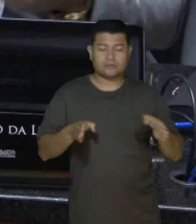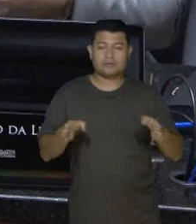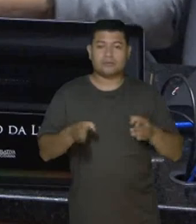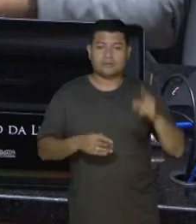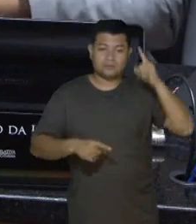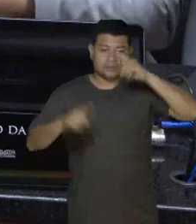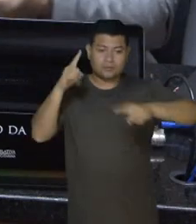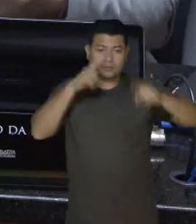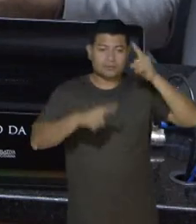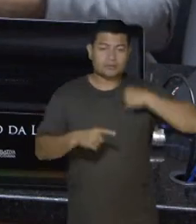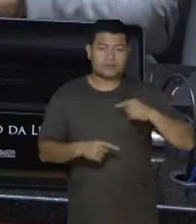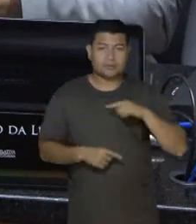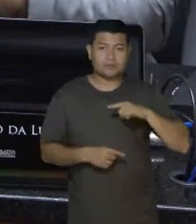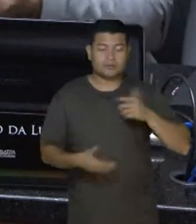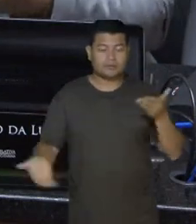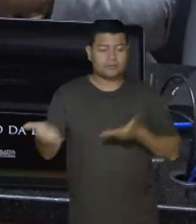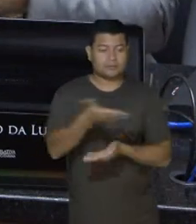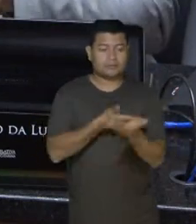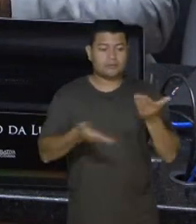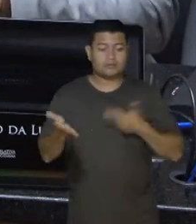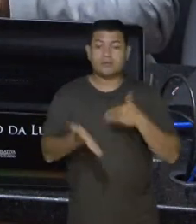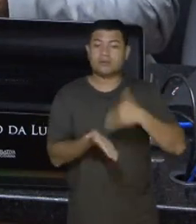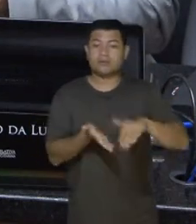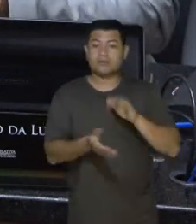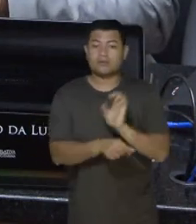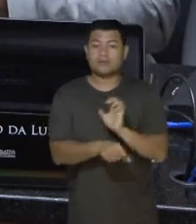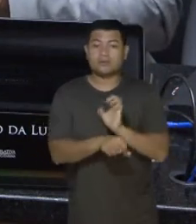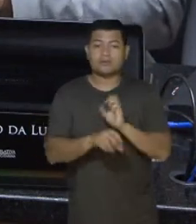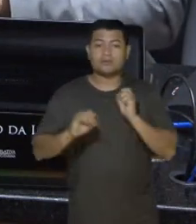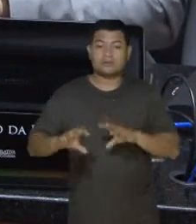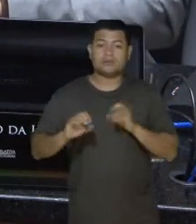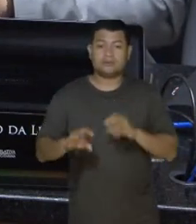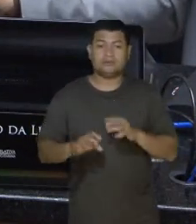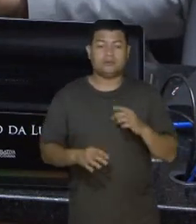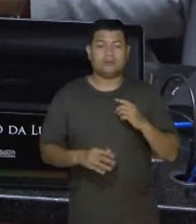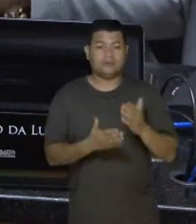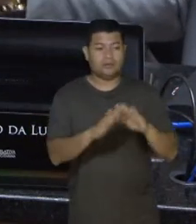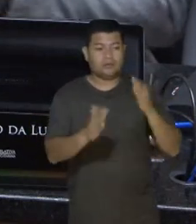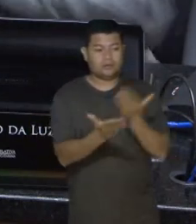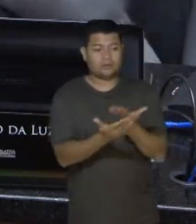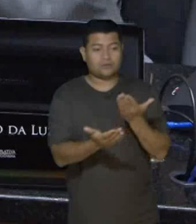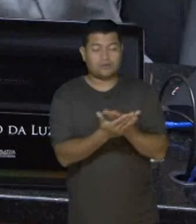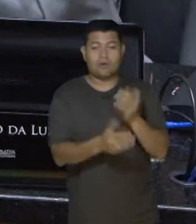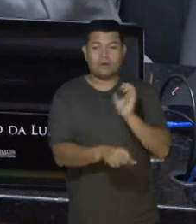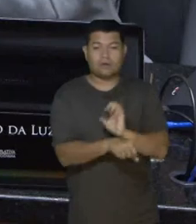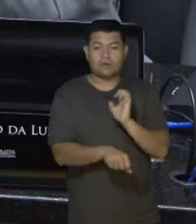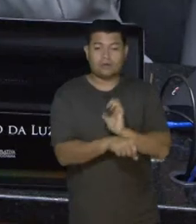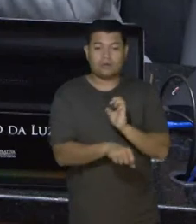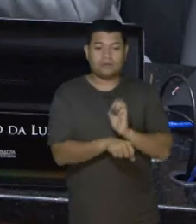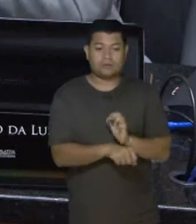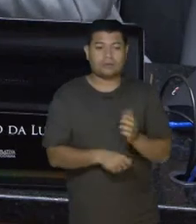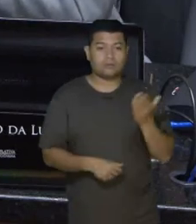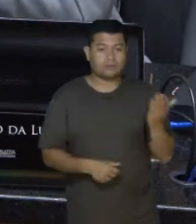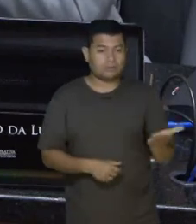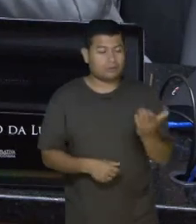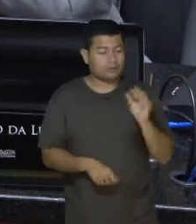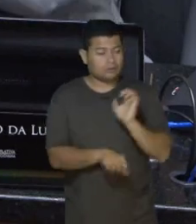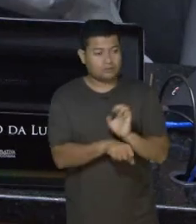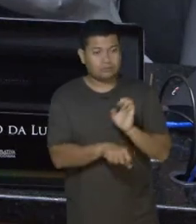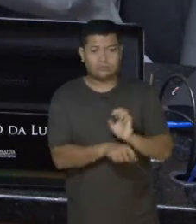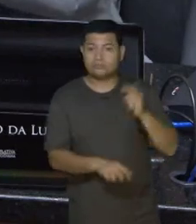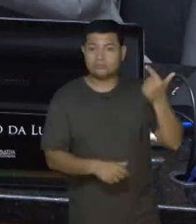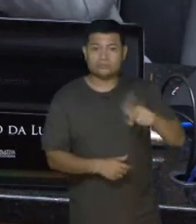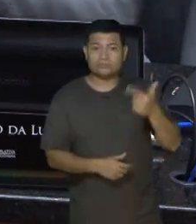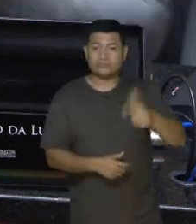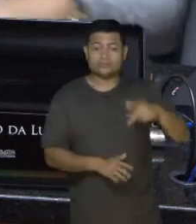na Secretaria de Estado de Educação com escolas estaduais que o Estado não tinha projeto